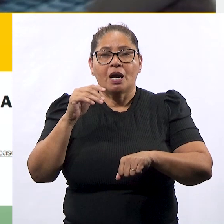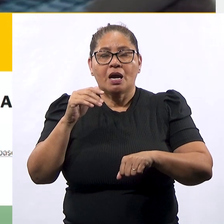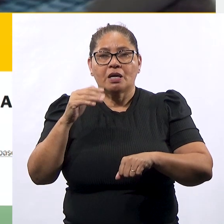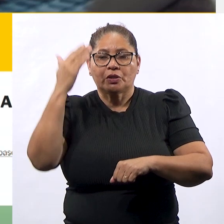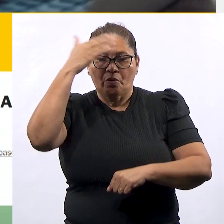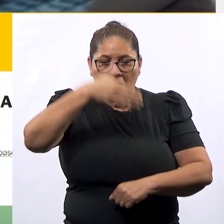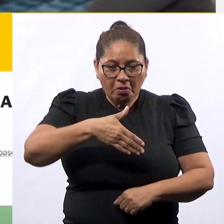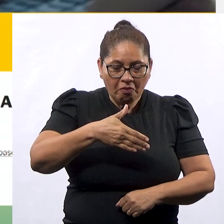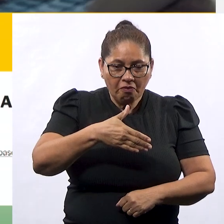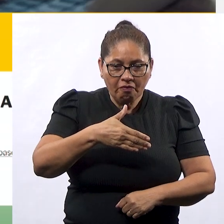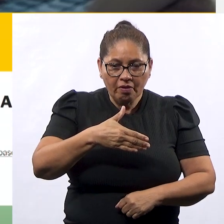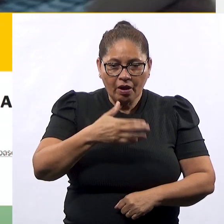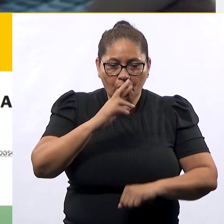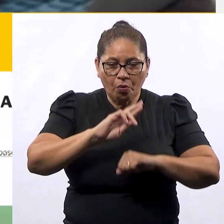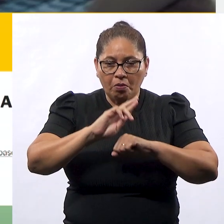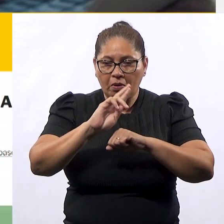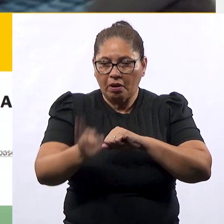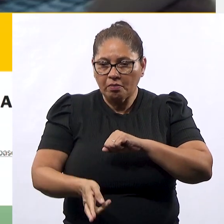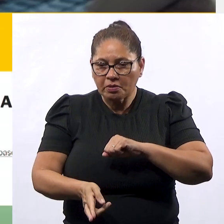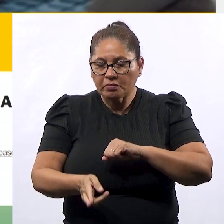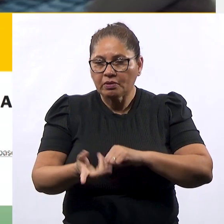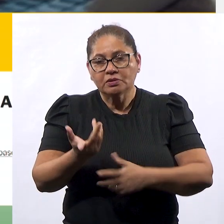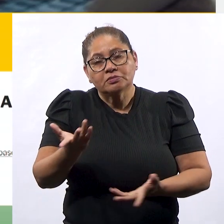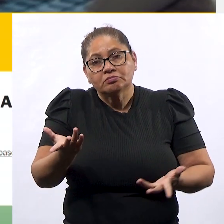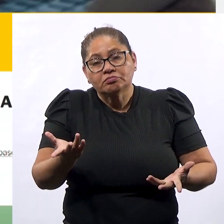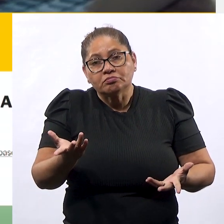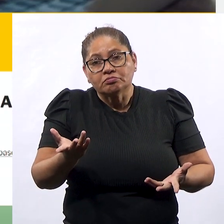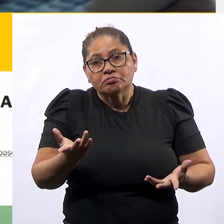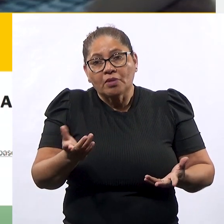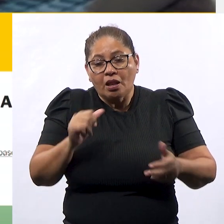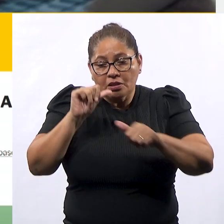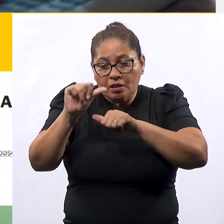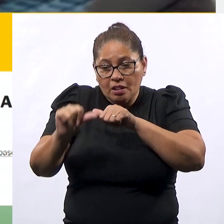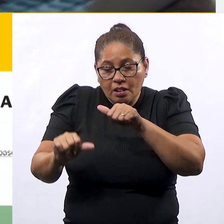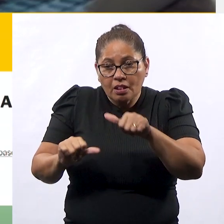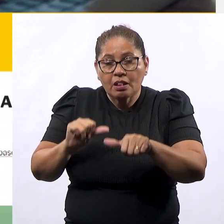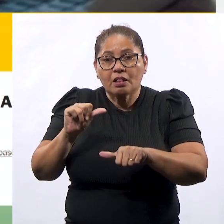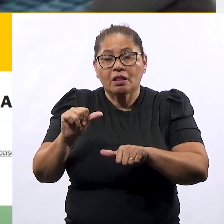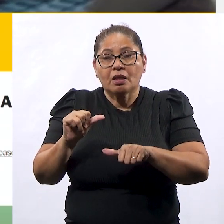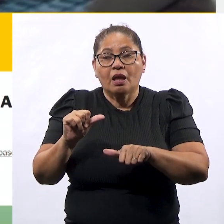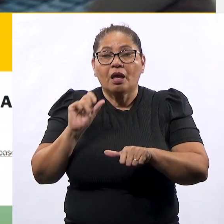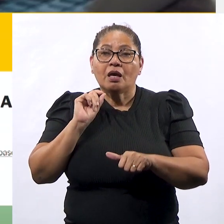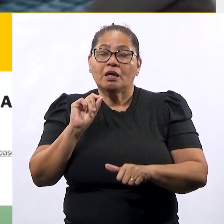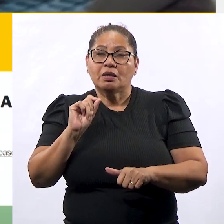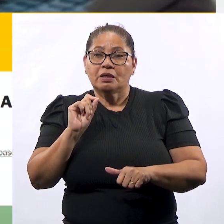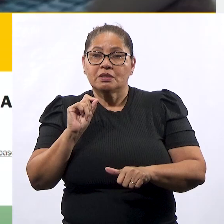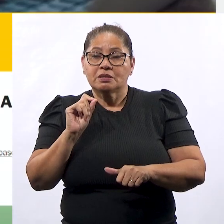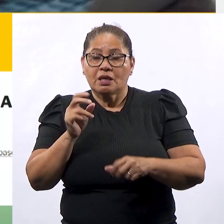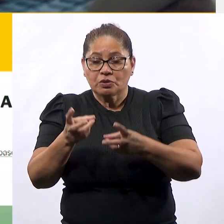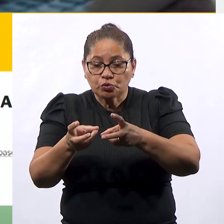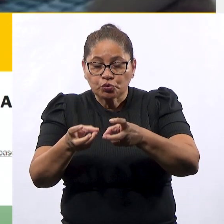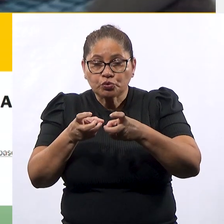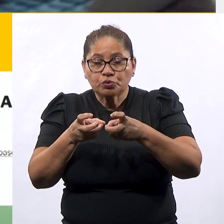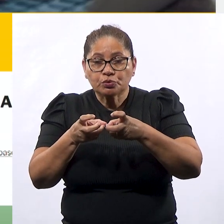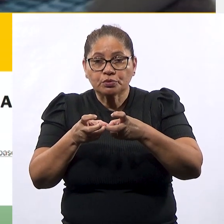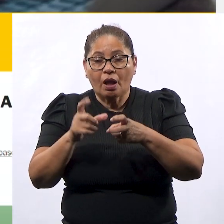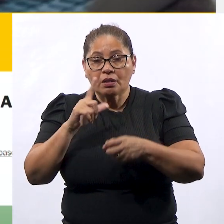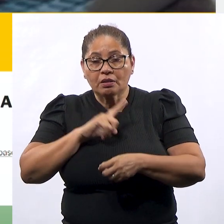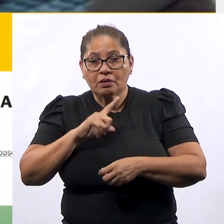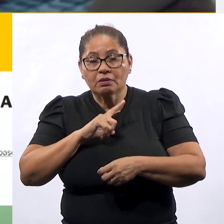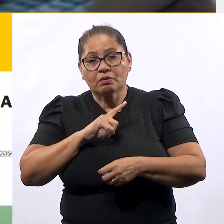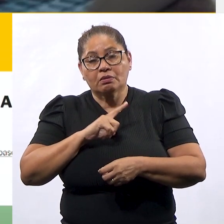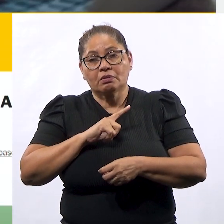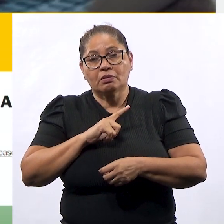do que eu aprovar ou reprovar, ela se transforma. E aí, uma dessas